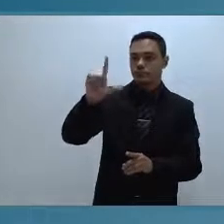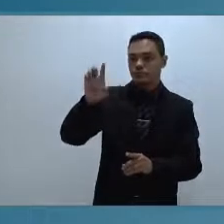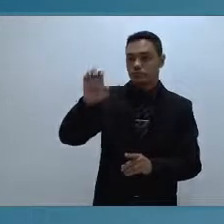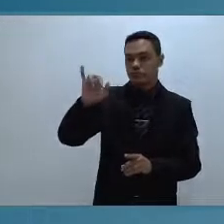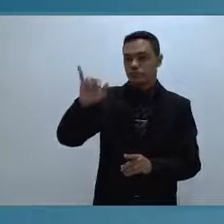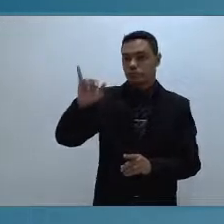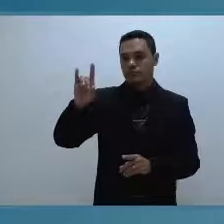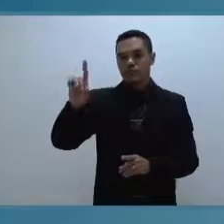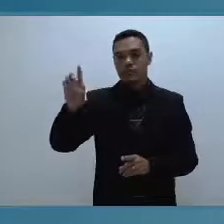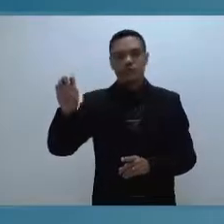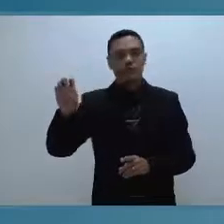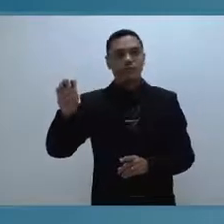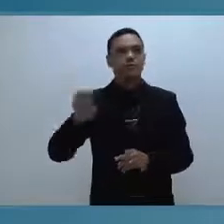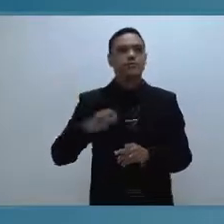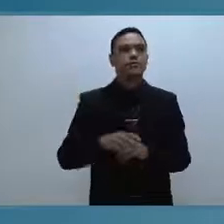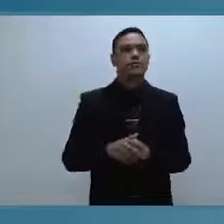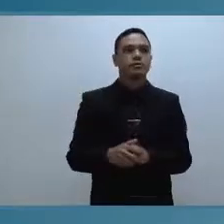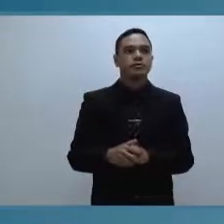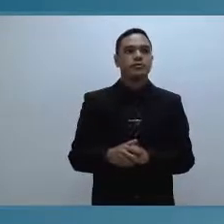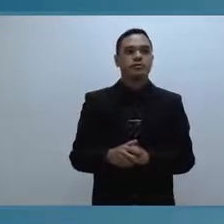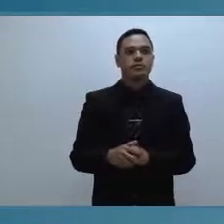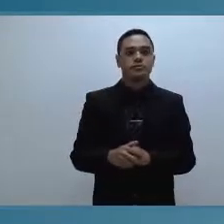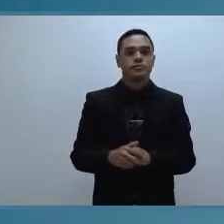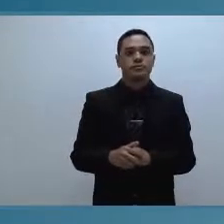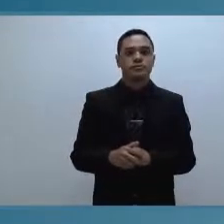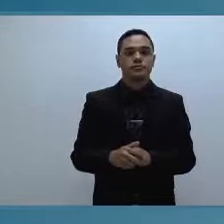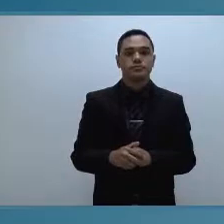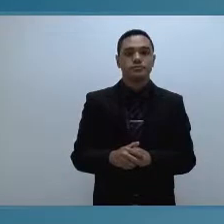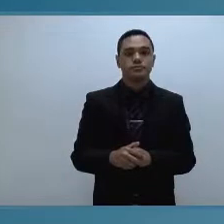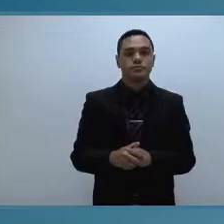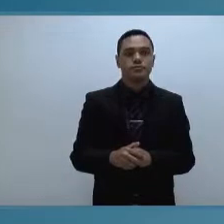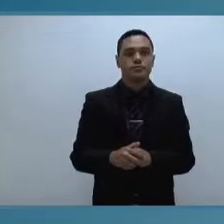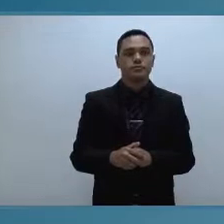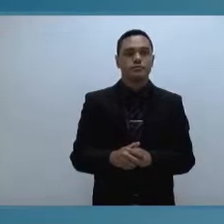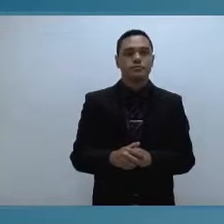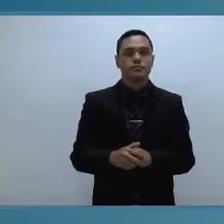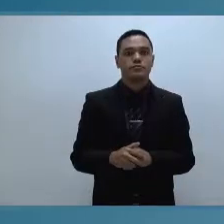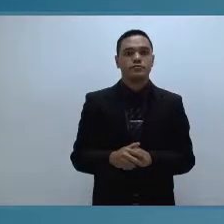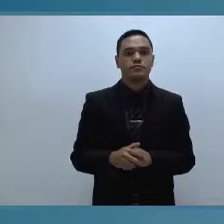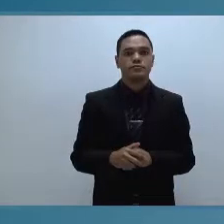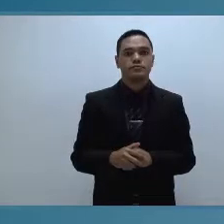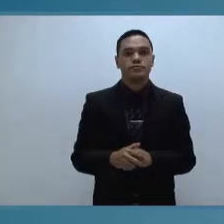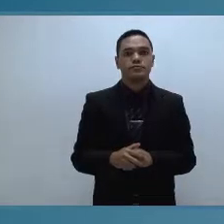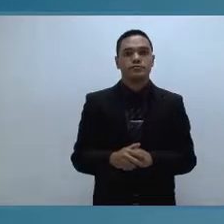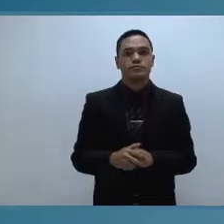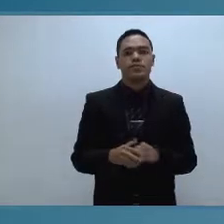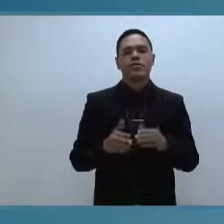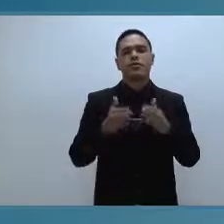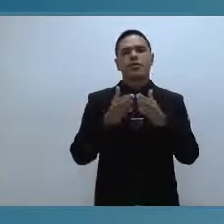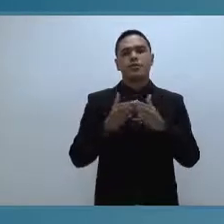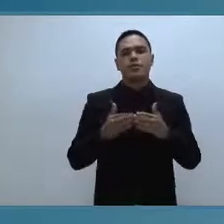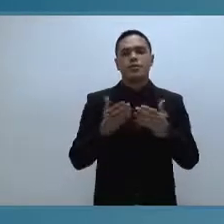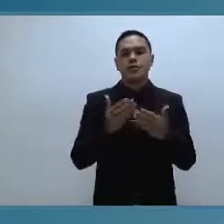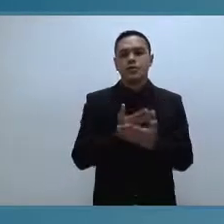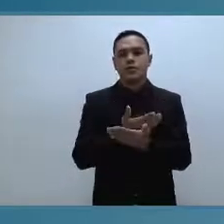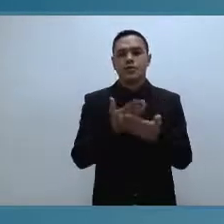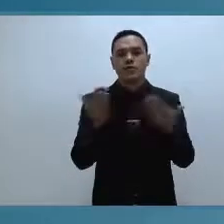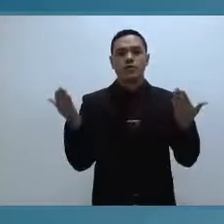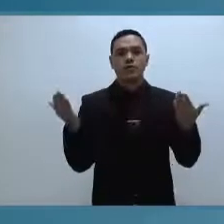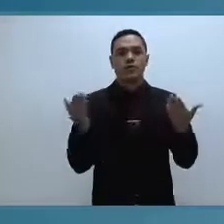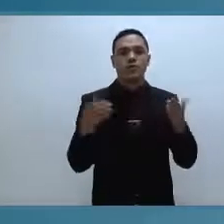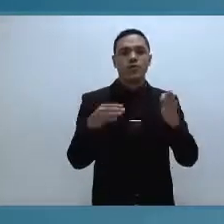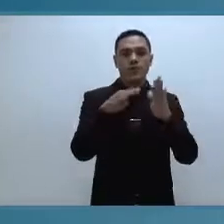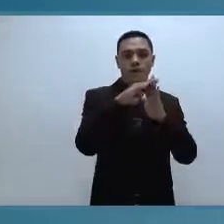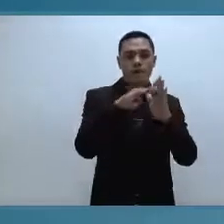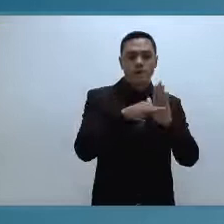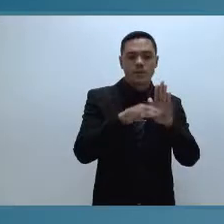julgar os dois? Desembargadora, peço bem a todos os colegas, mas estou retirando de pauta nesse momento